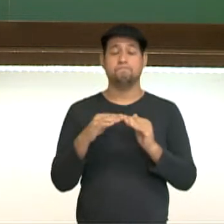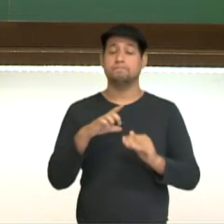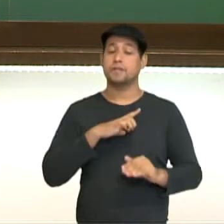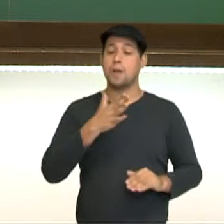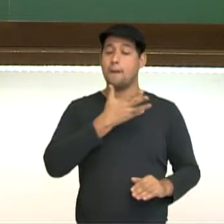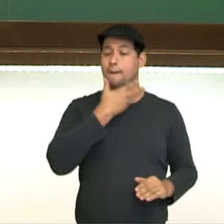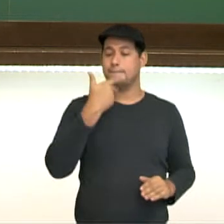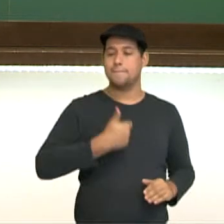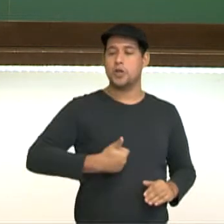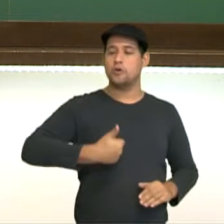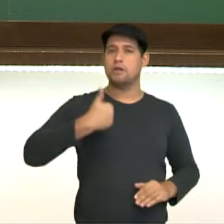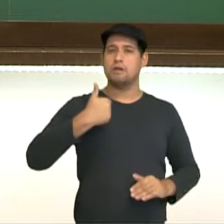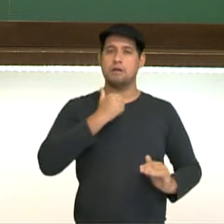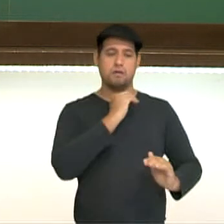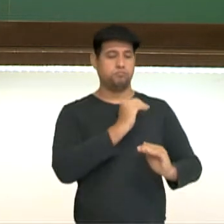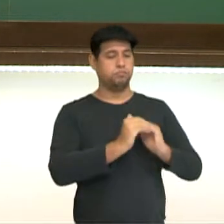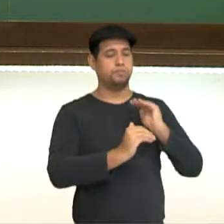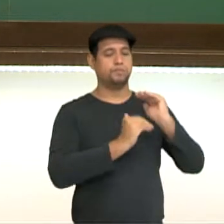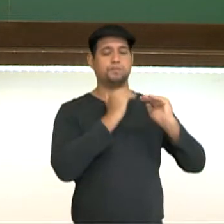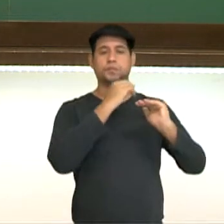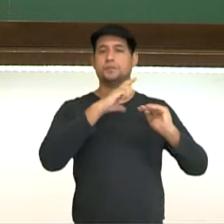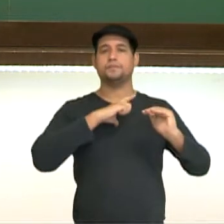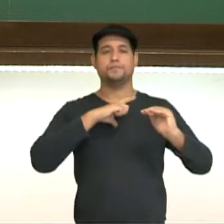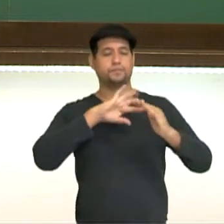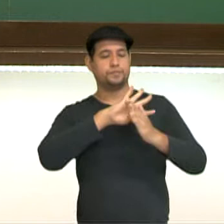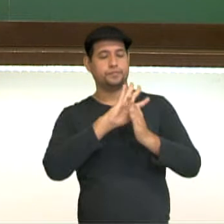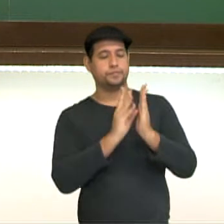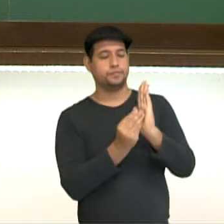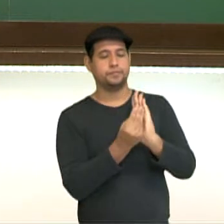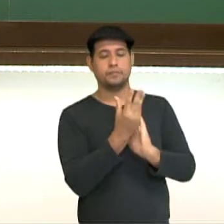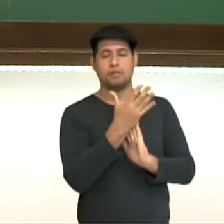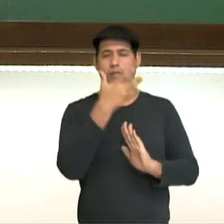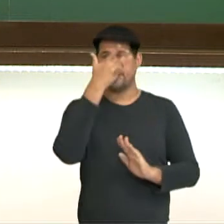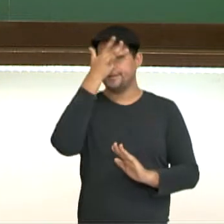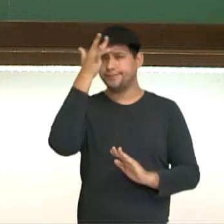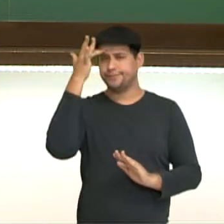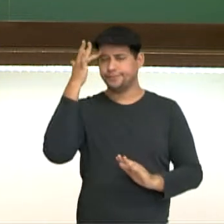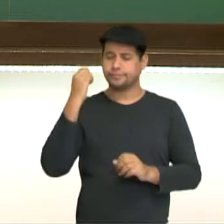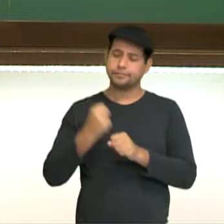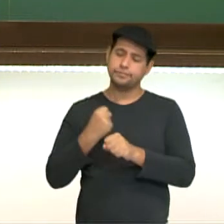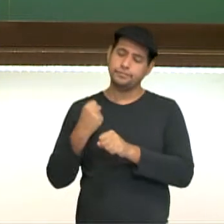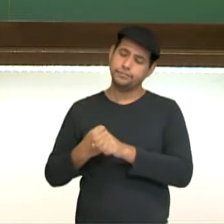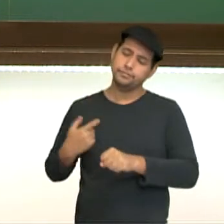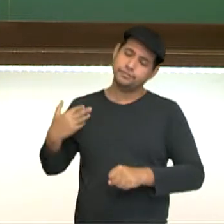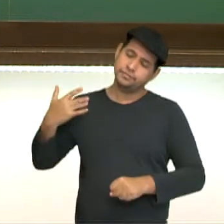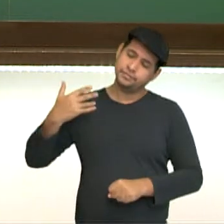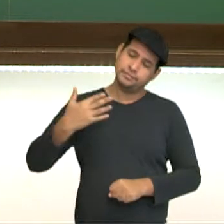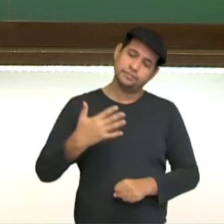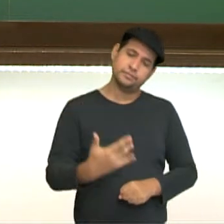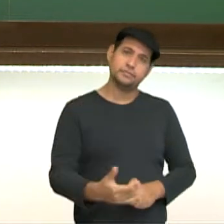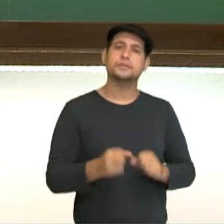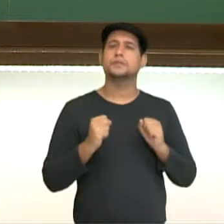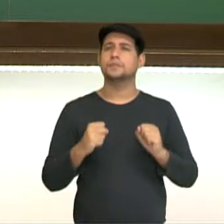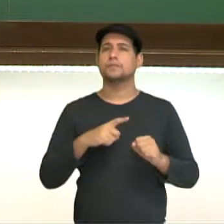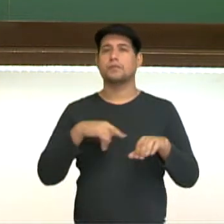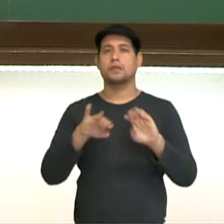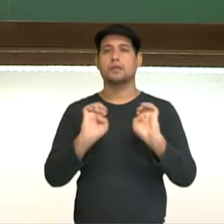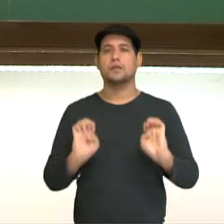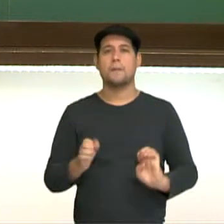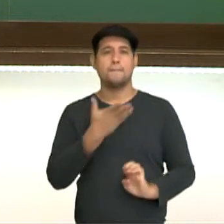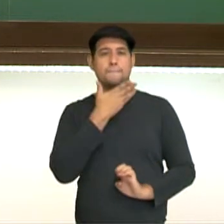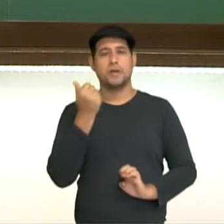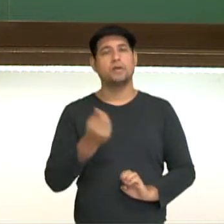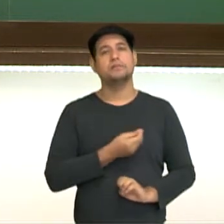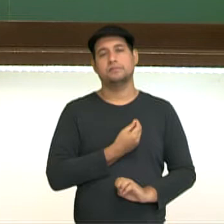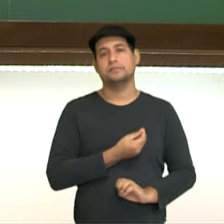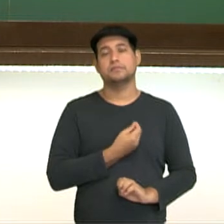melhoria gradativa que desse sustentabilidade para que as pessoas, com o passar dos anos, pudessem dar uma estrutura melhor para a sua